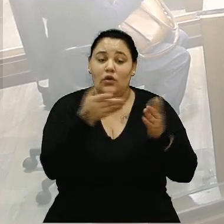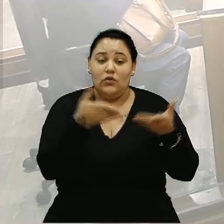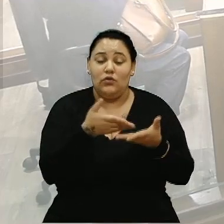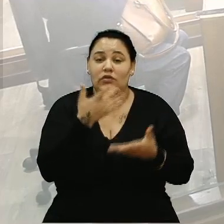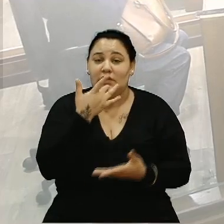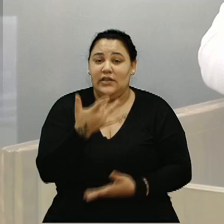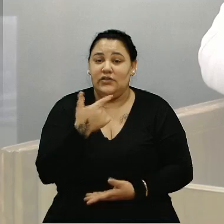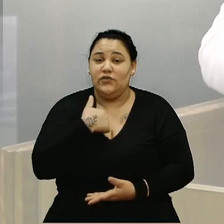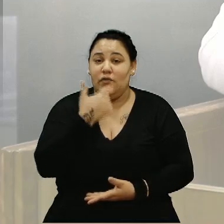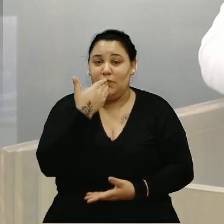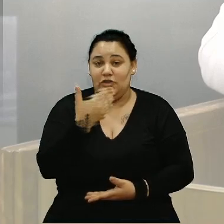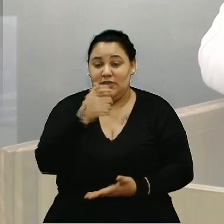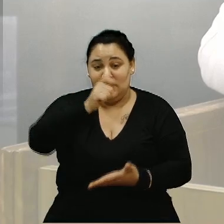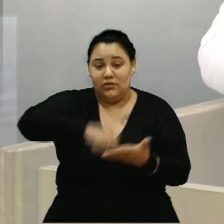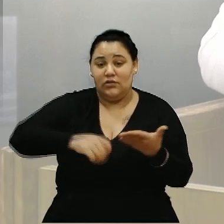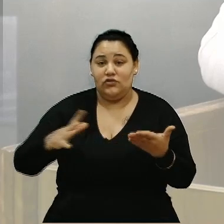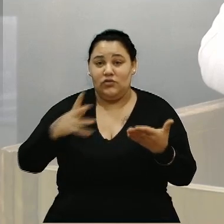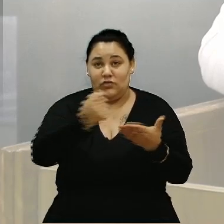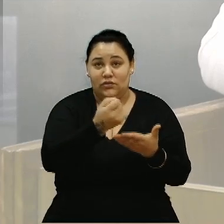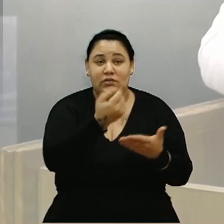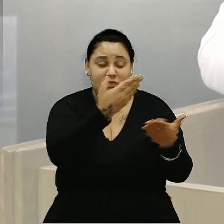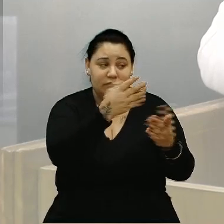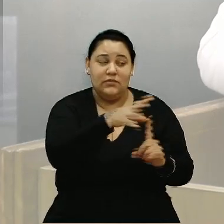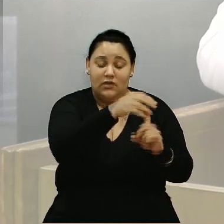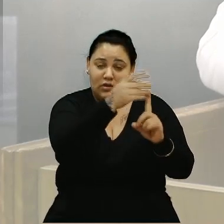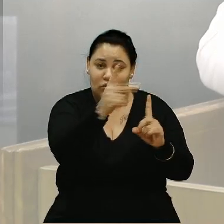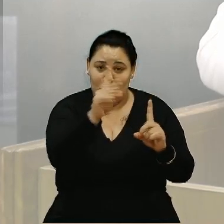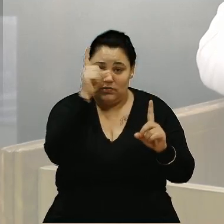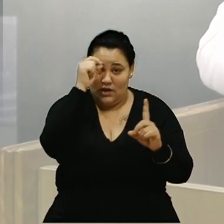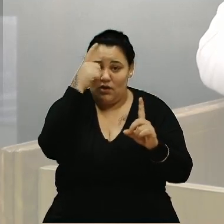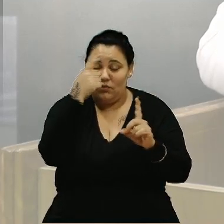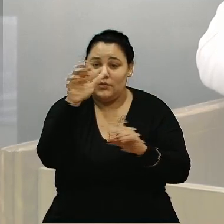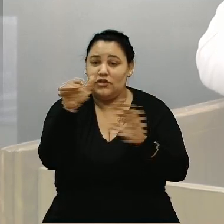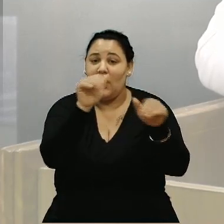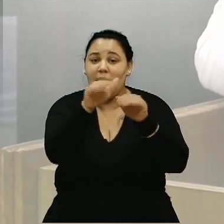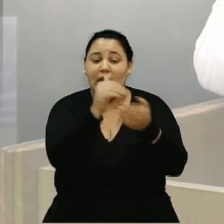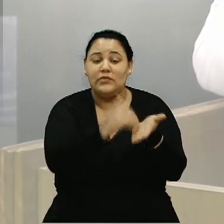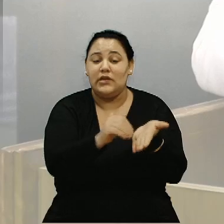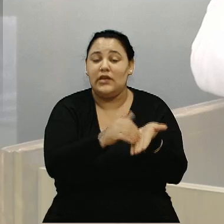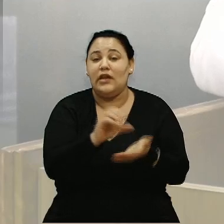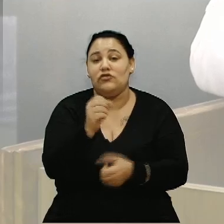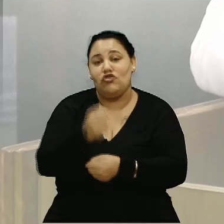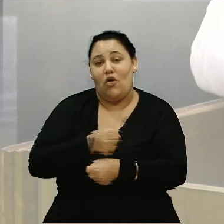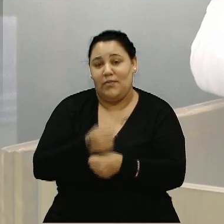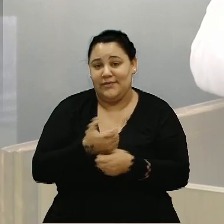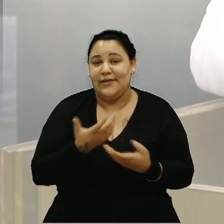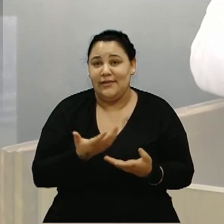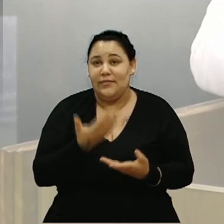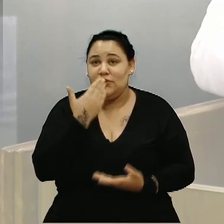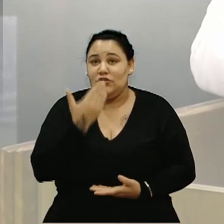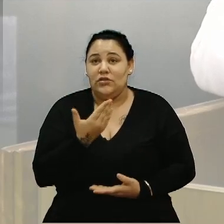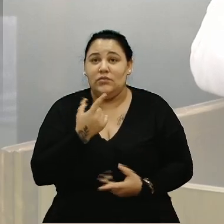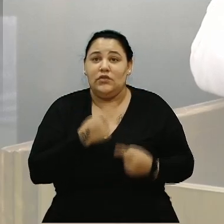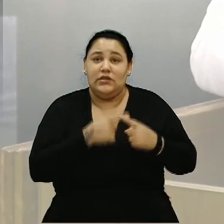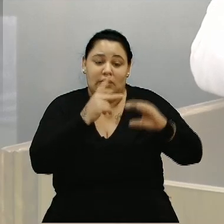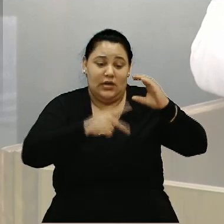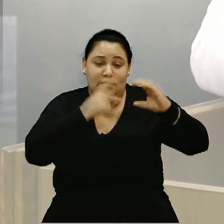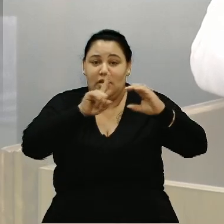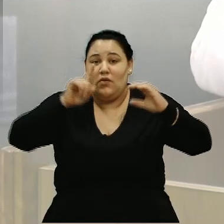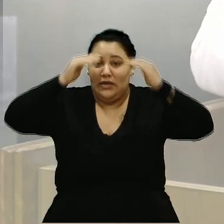assinatura dos pares, inclusive com a sua, vereador Scalco, para a convocação do secretário de obras. E se a casa não é respeitada,